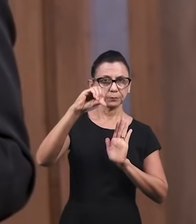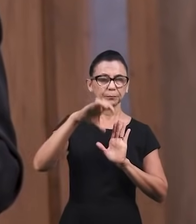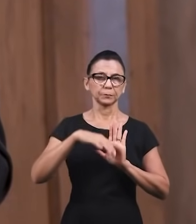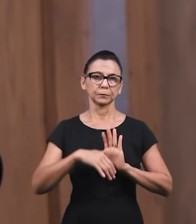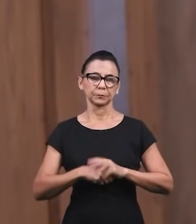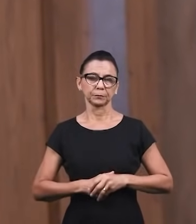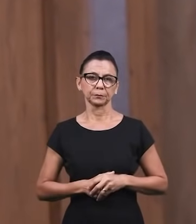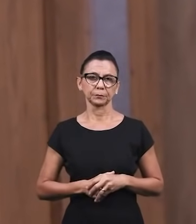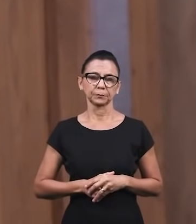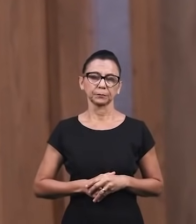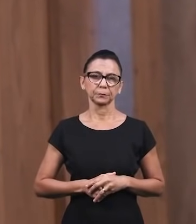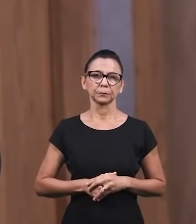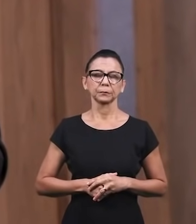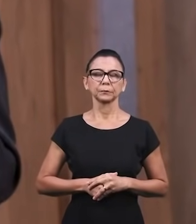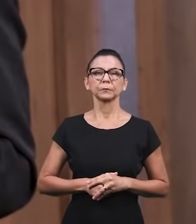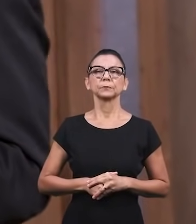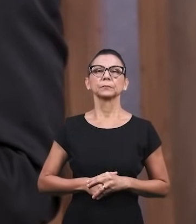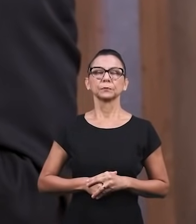9.